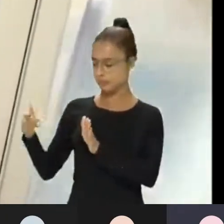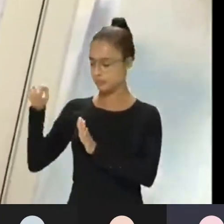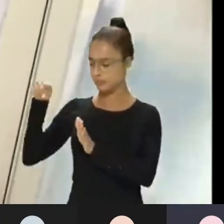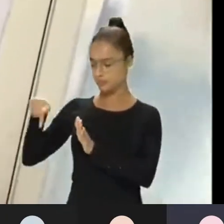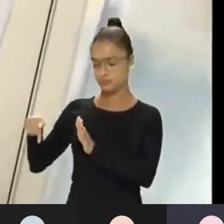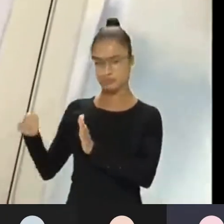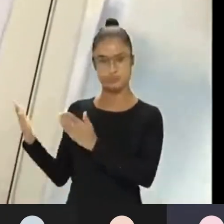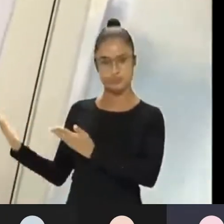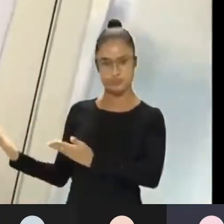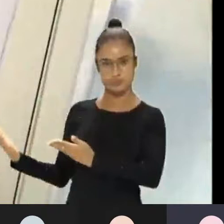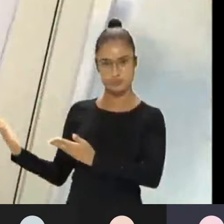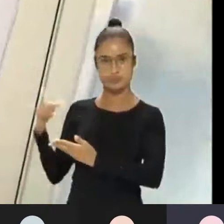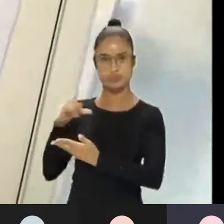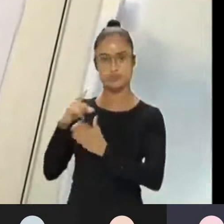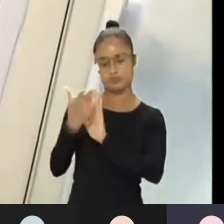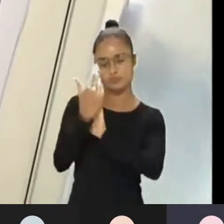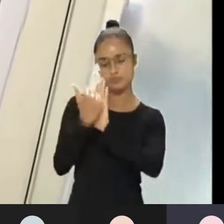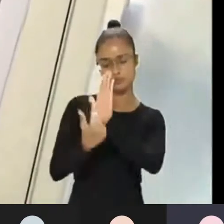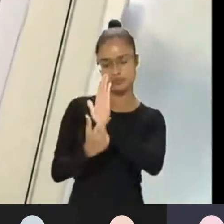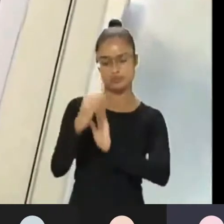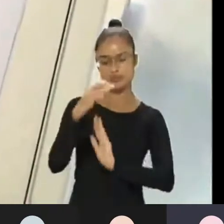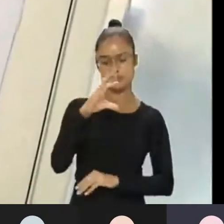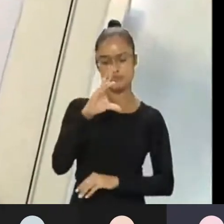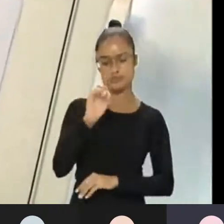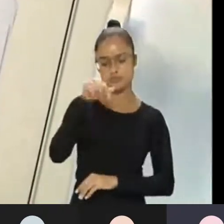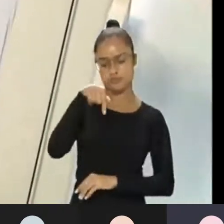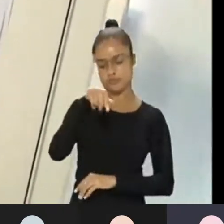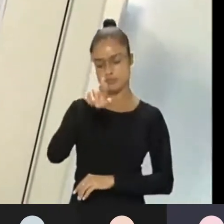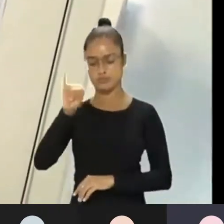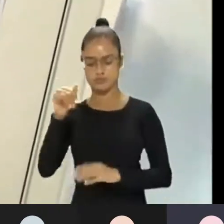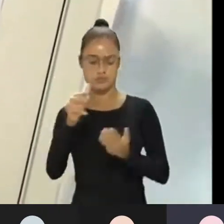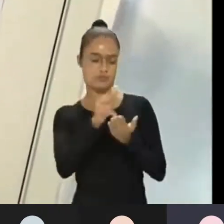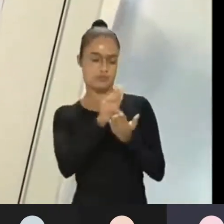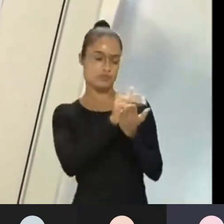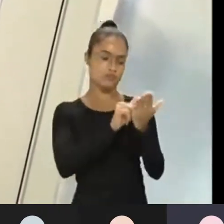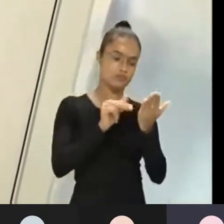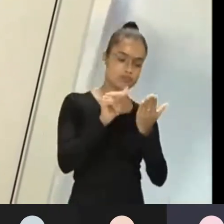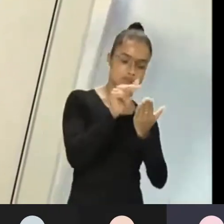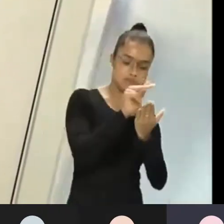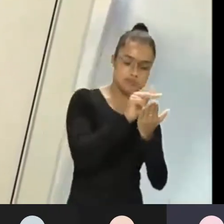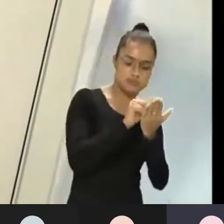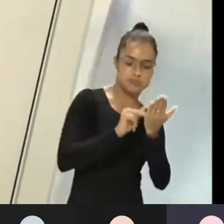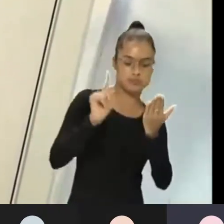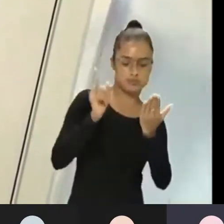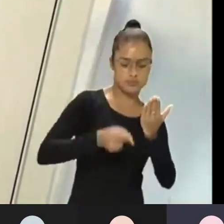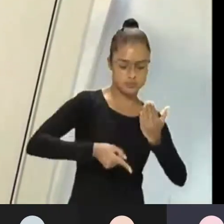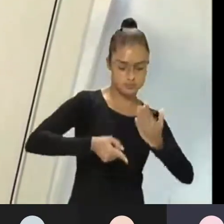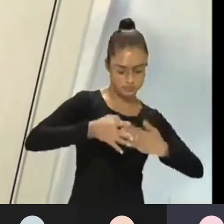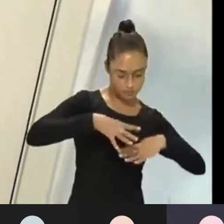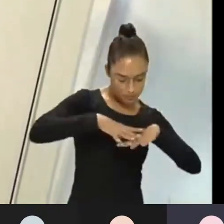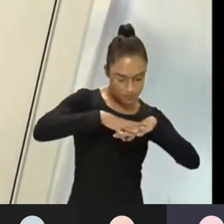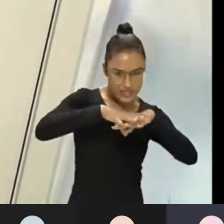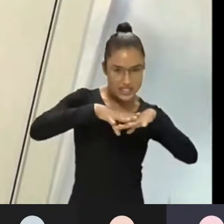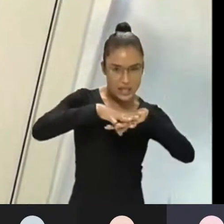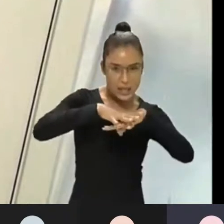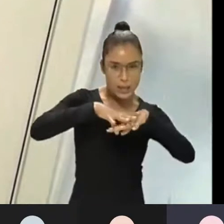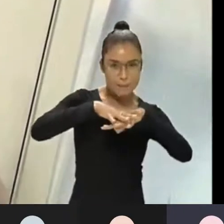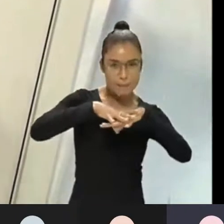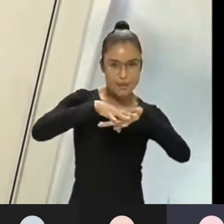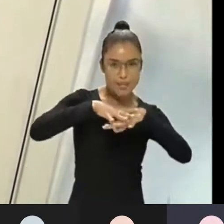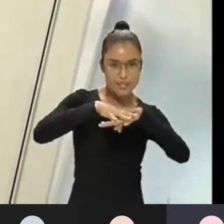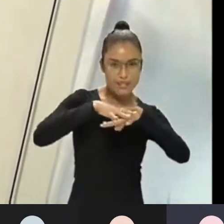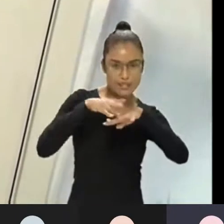objeto realizado por meio de croquis, na qual nós temos uma malha isométrica.